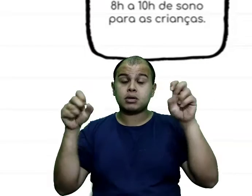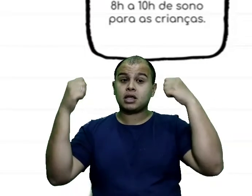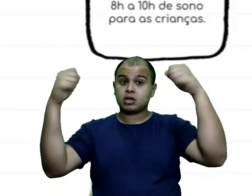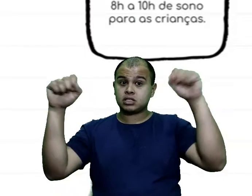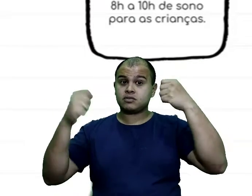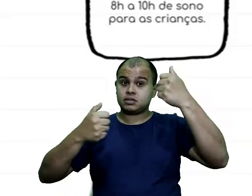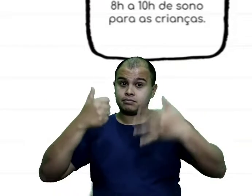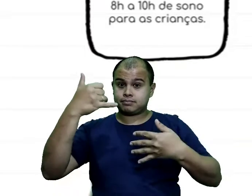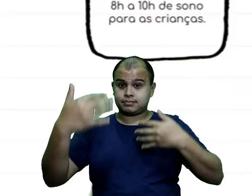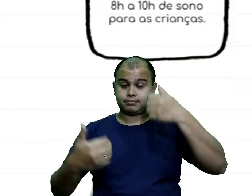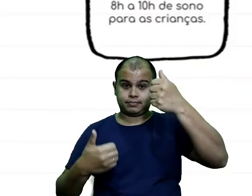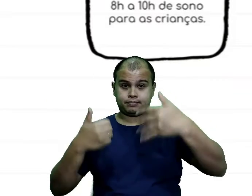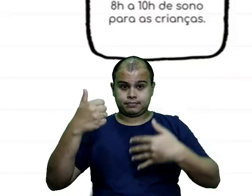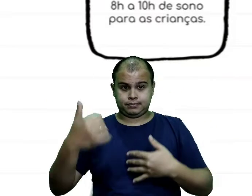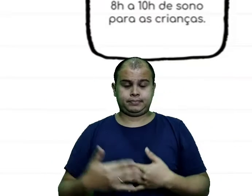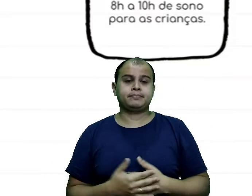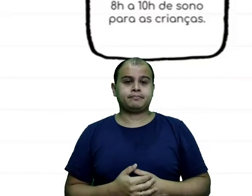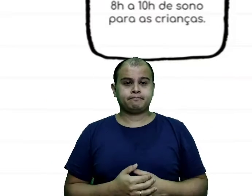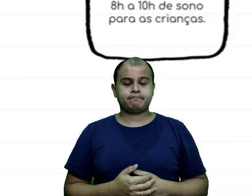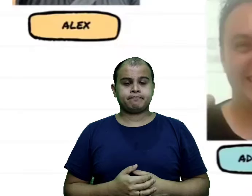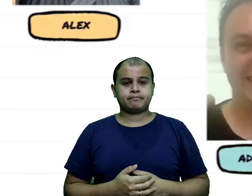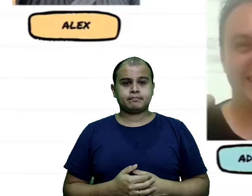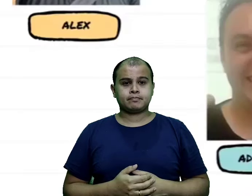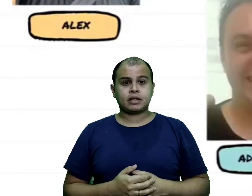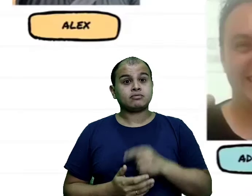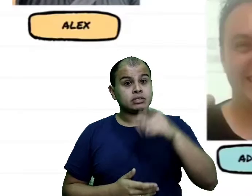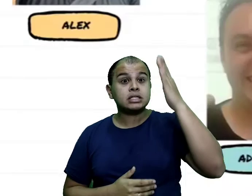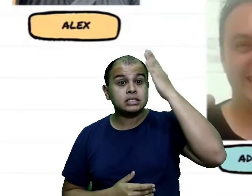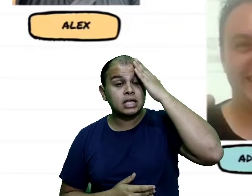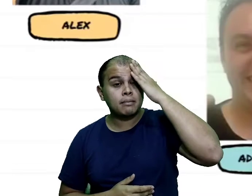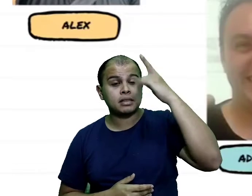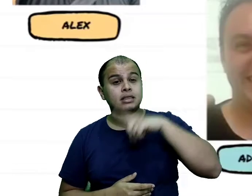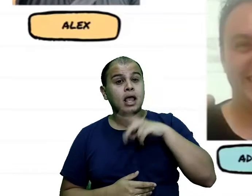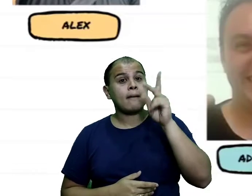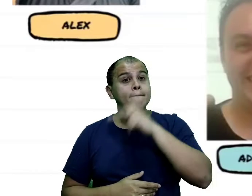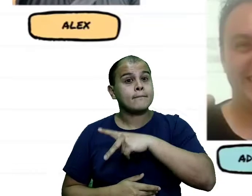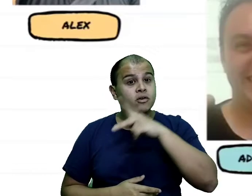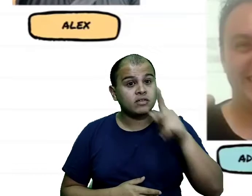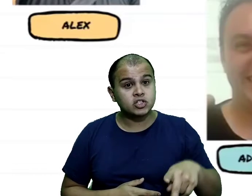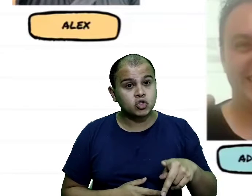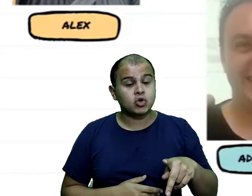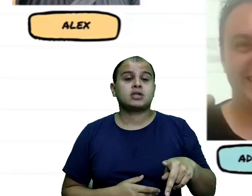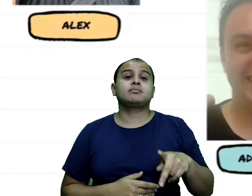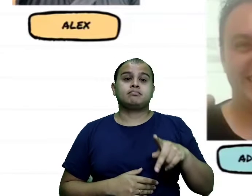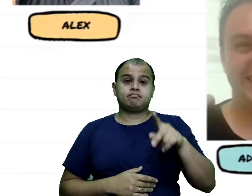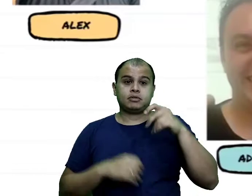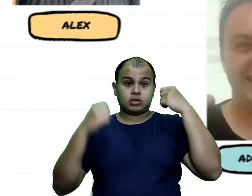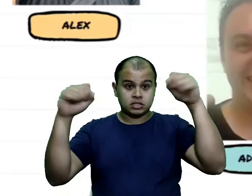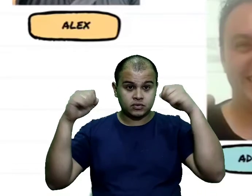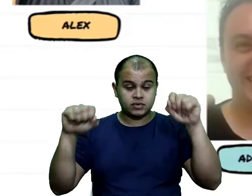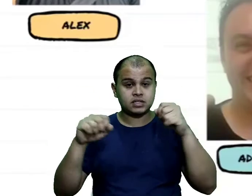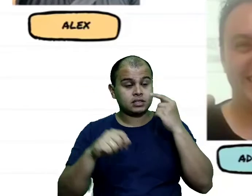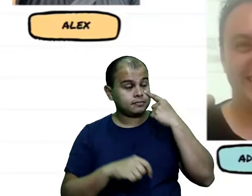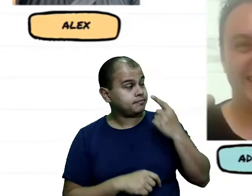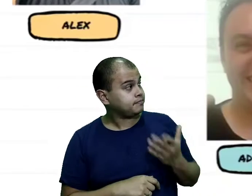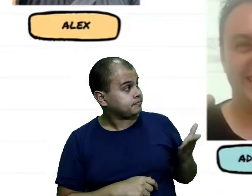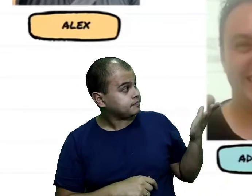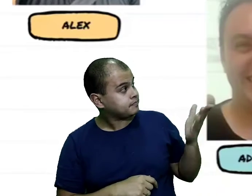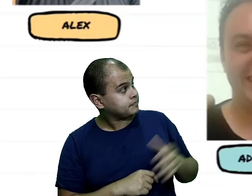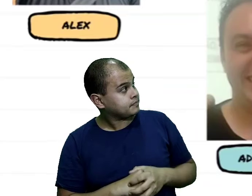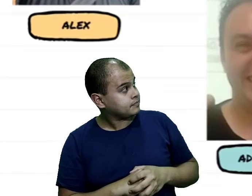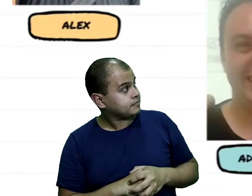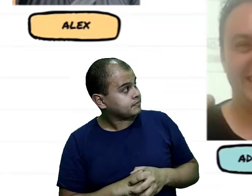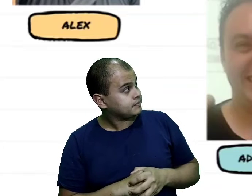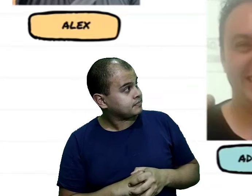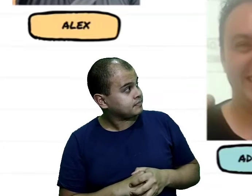de educação física que a gente continua na escola. Como vocês sabem, nós temos no Nicolau um dia da semana